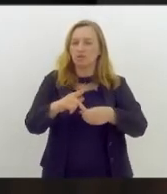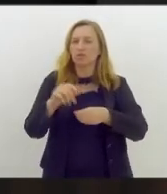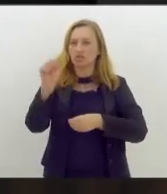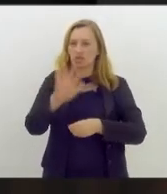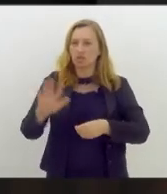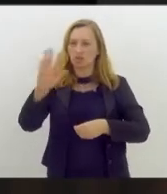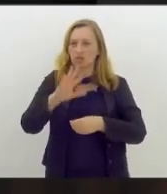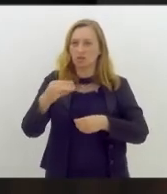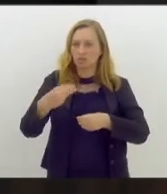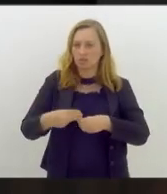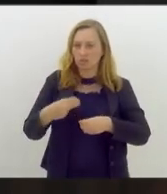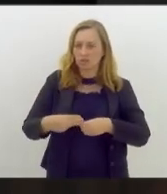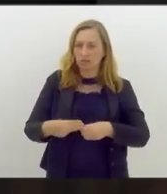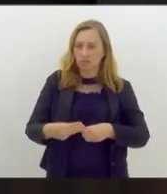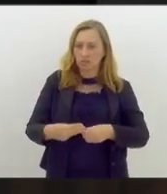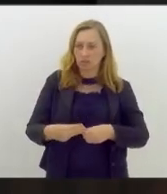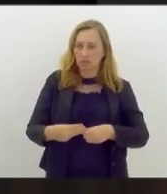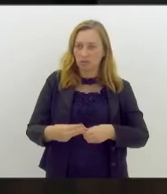Câmara Municipal